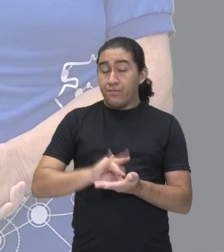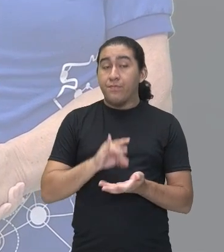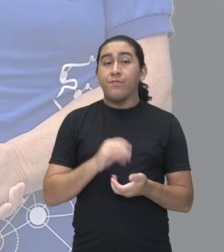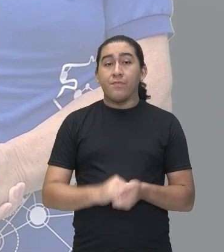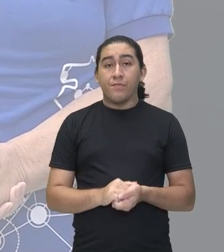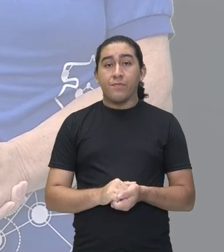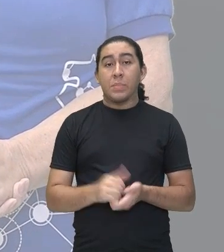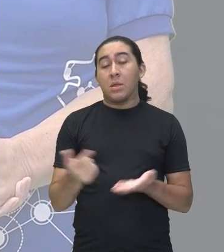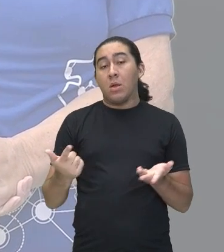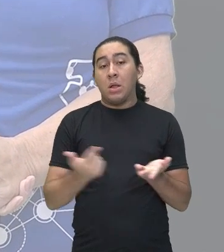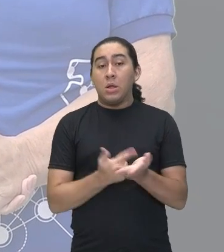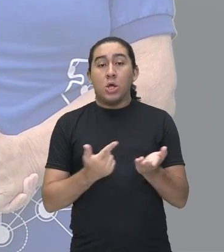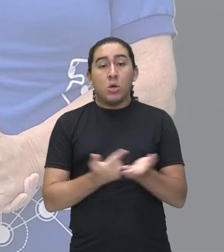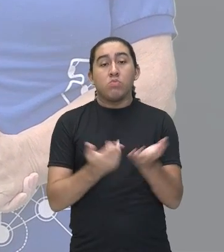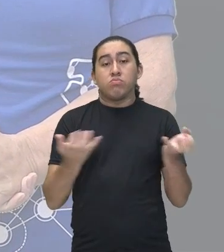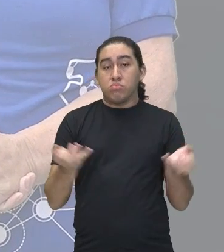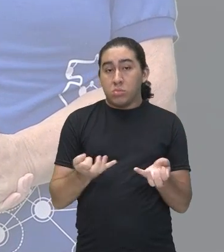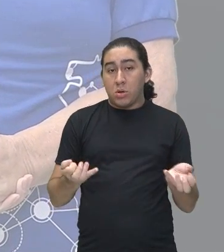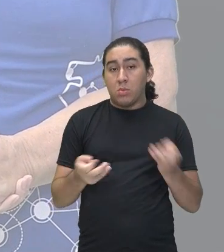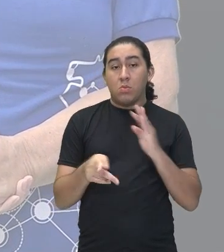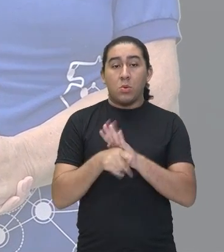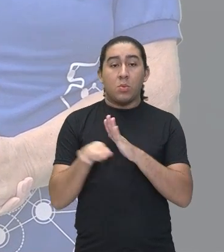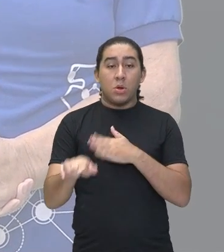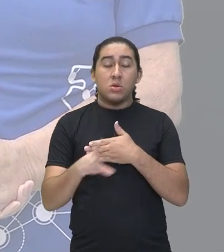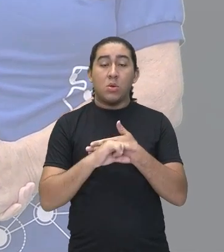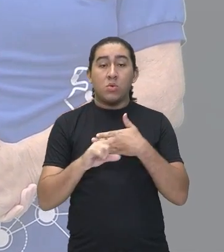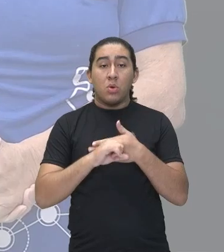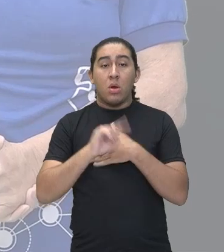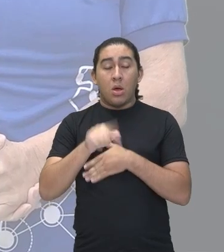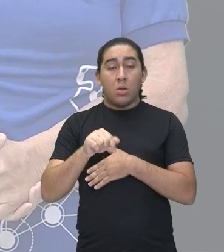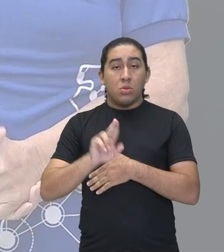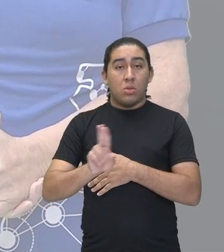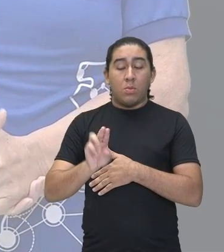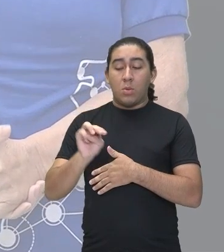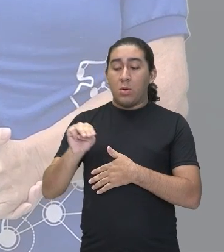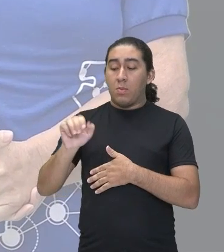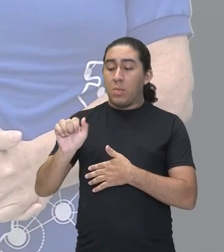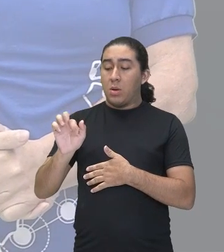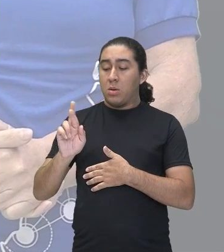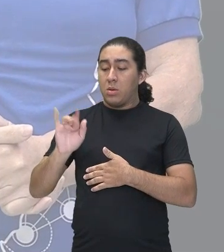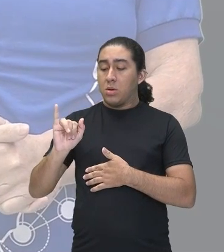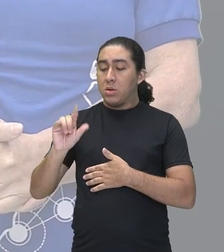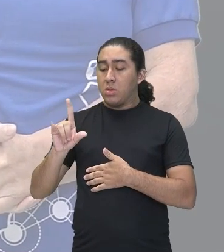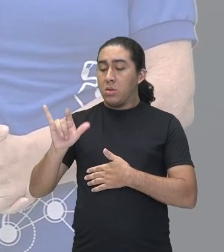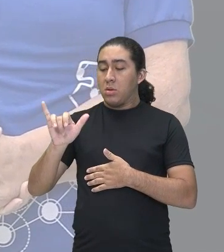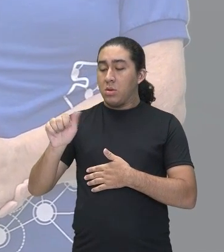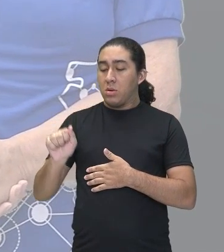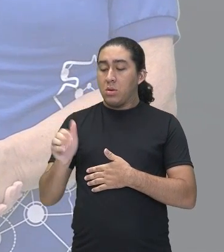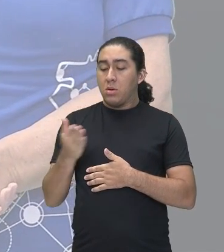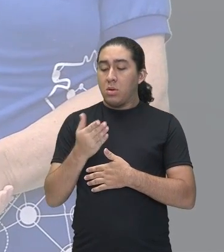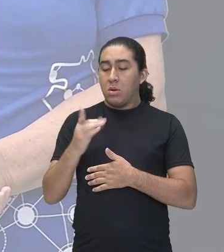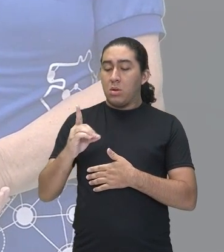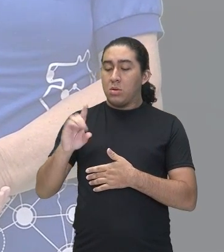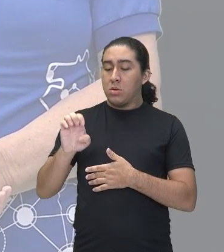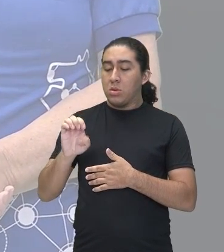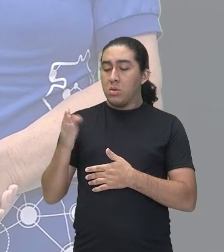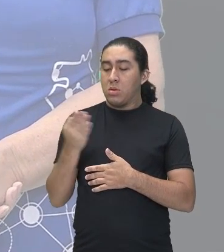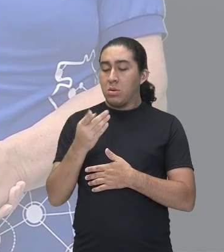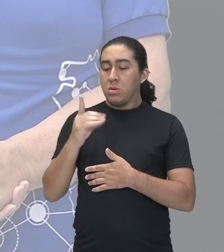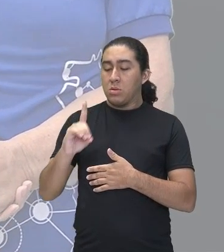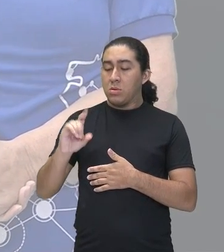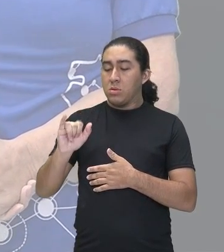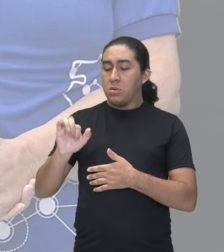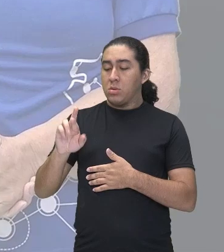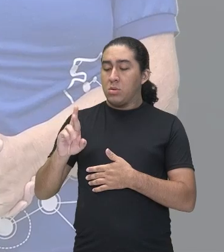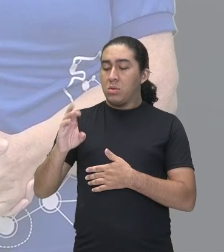obra mais emblemática de Gonzaga é Marília de Dirceu, um conjunto de liras publicadas a partir